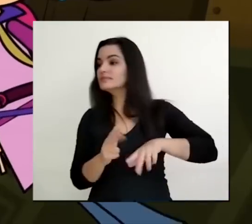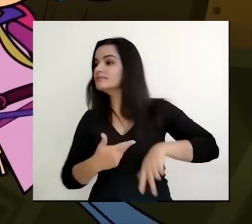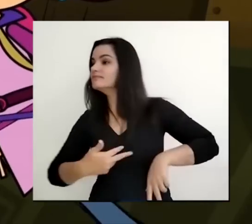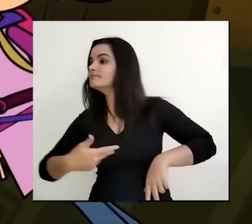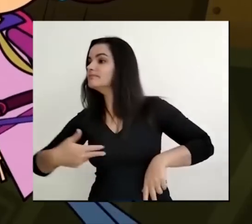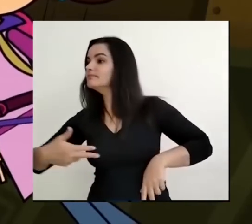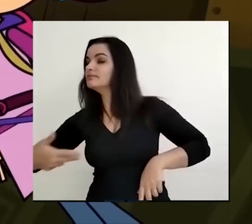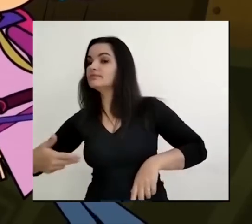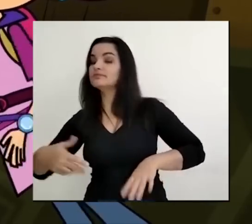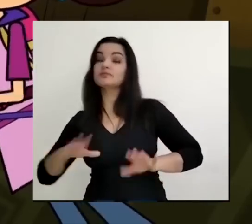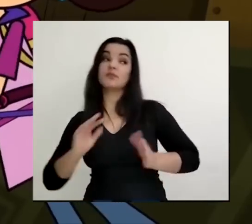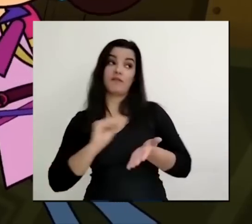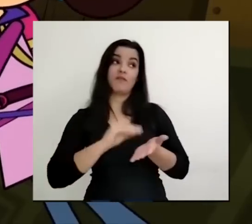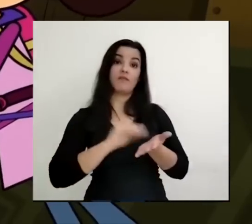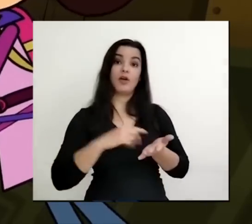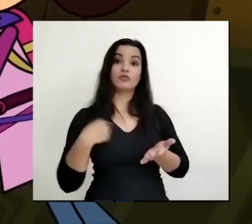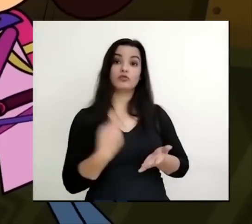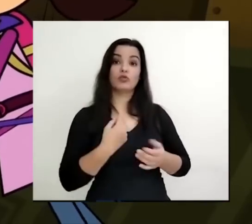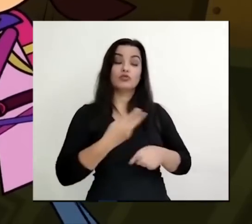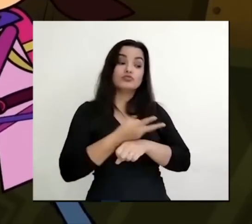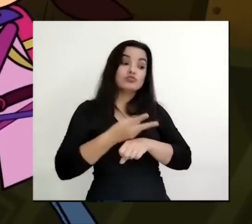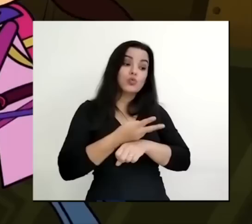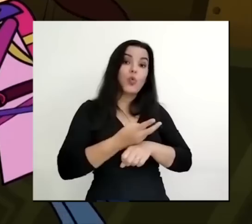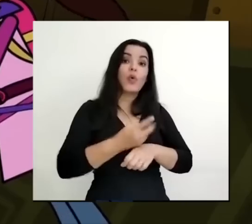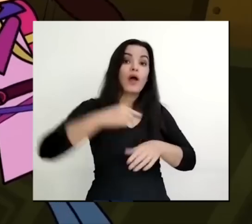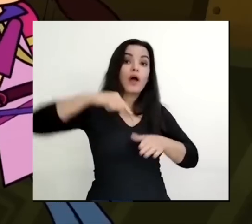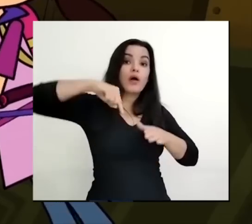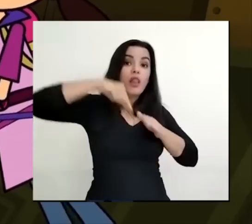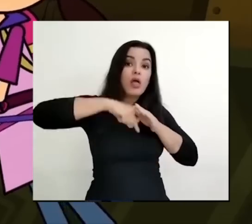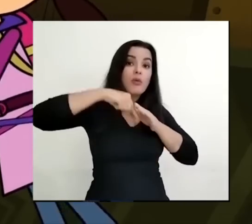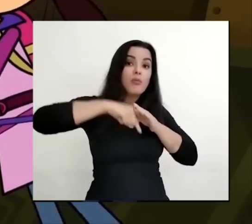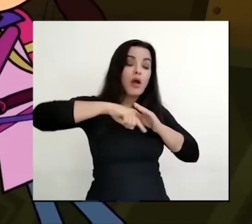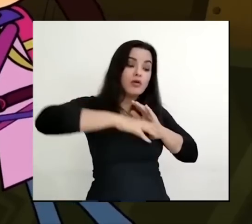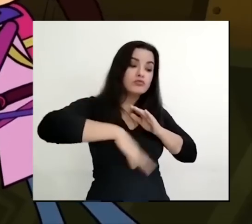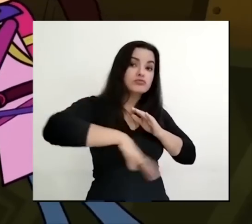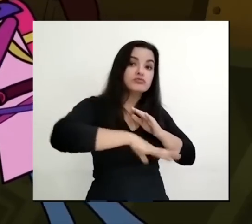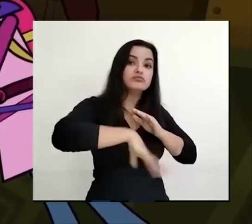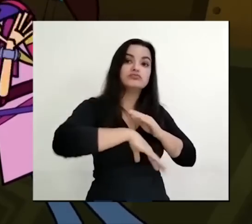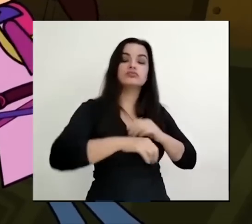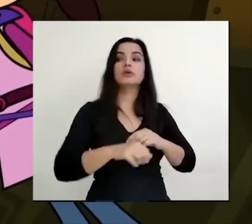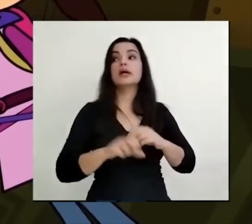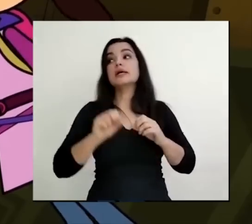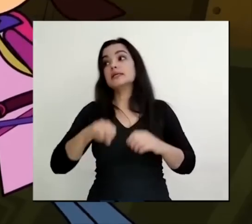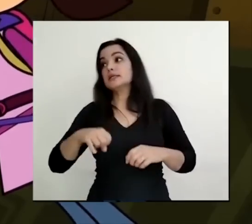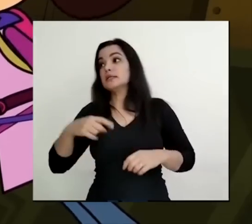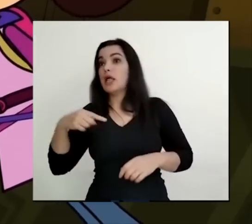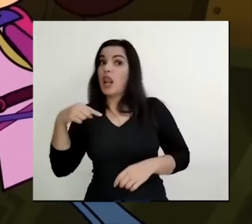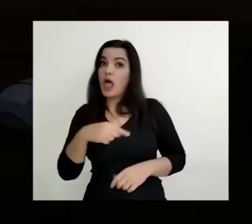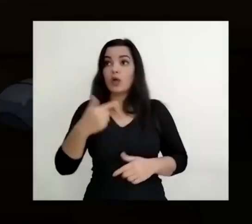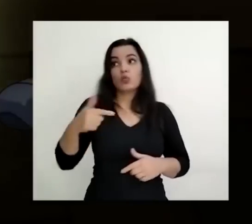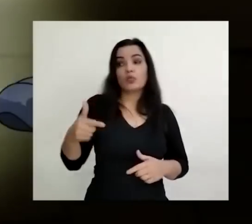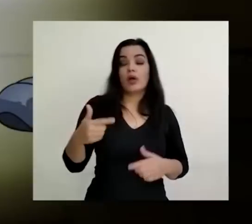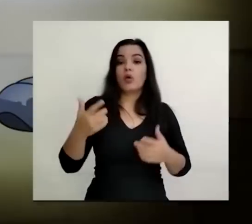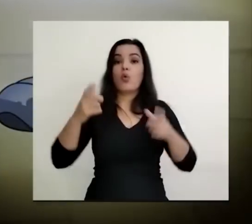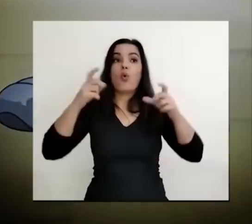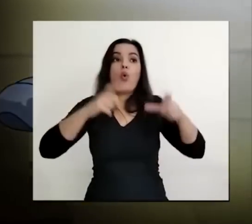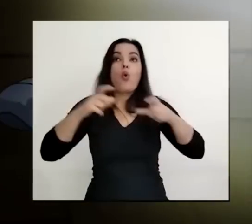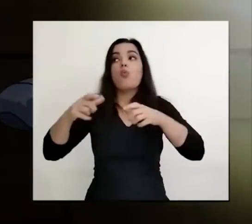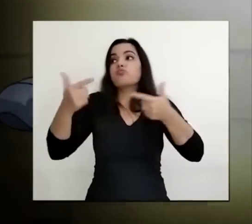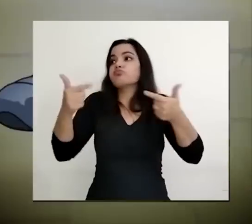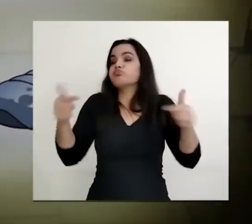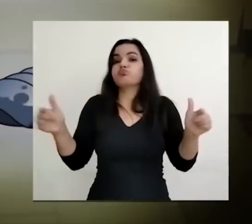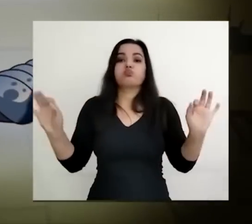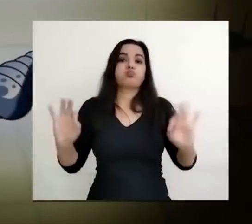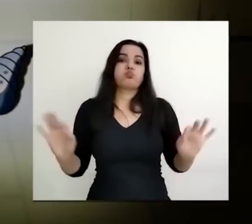Agora só falta a gente dar uma olhada no porão. É, se o baú não estiver no porão, não está mais em lugar nenhum.